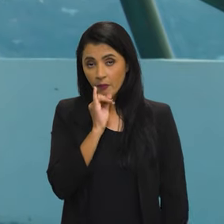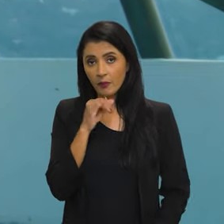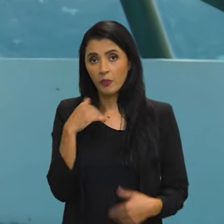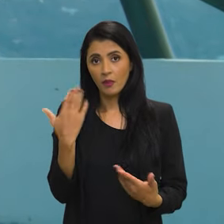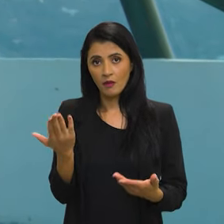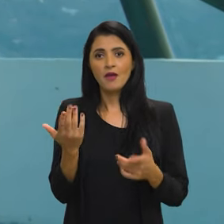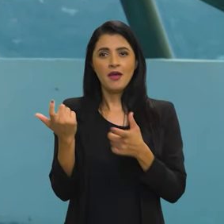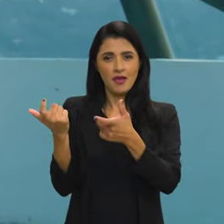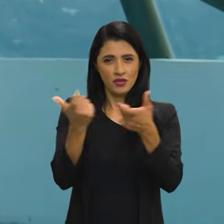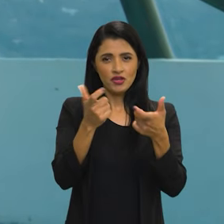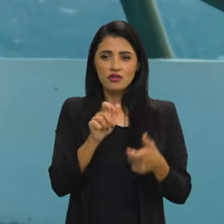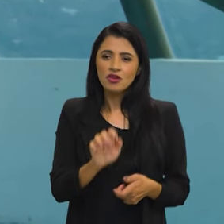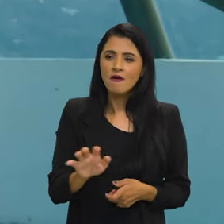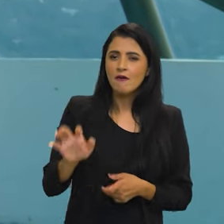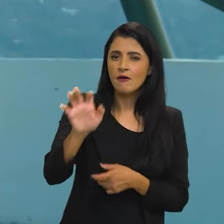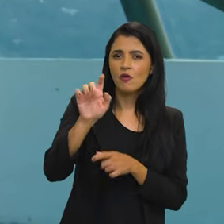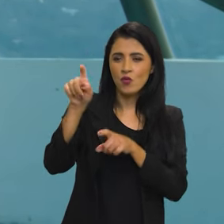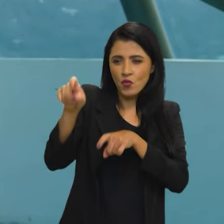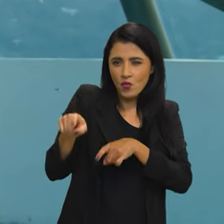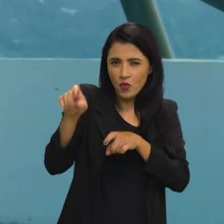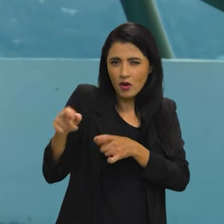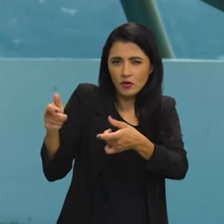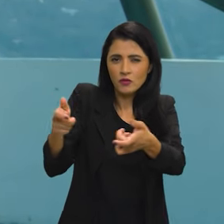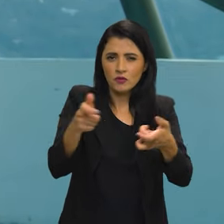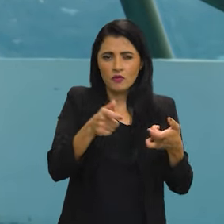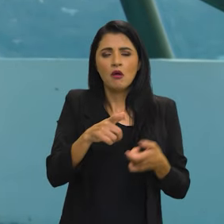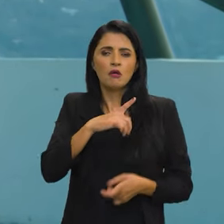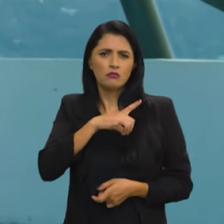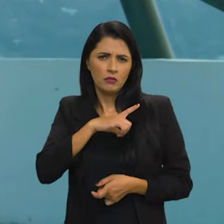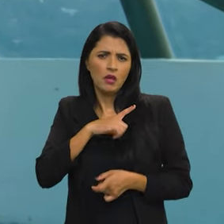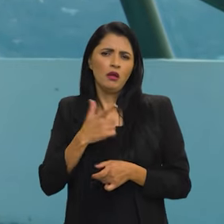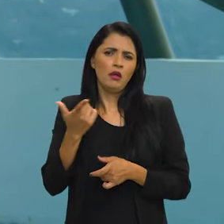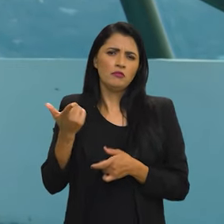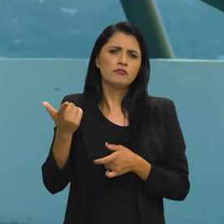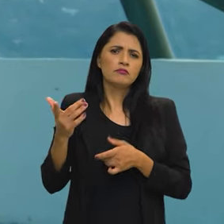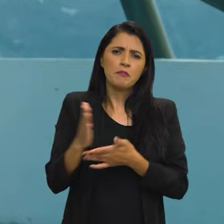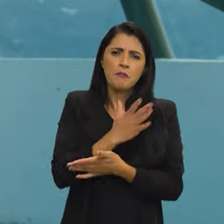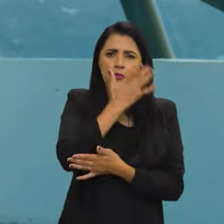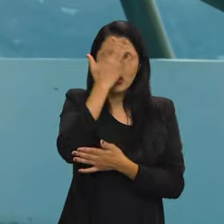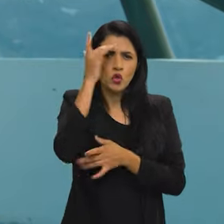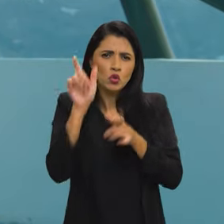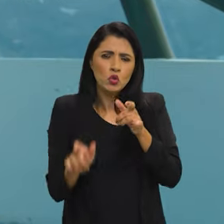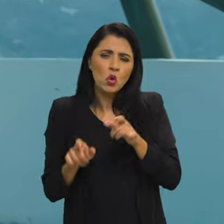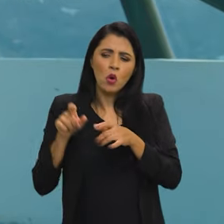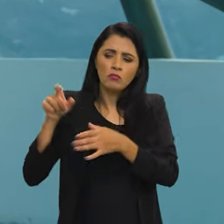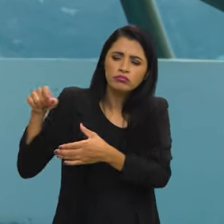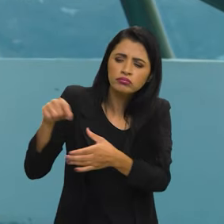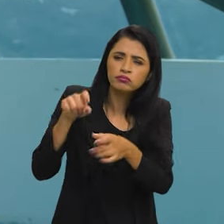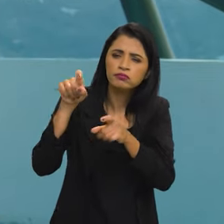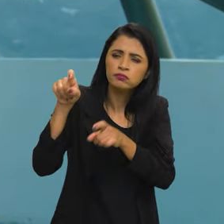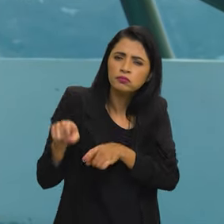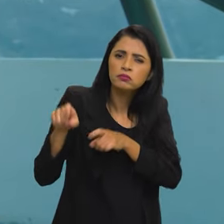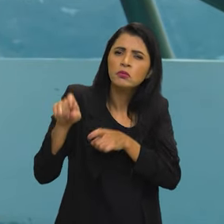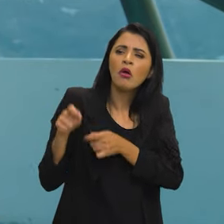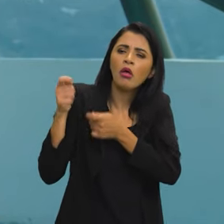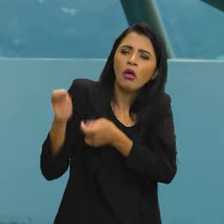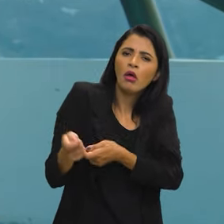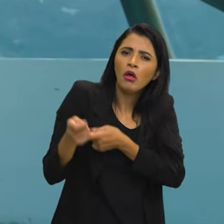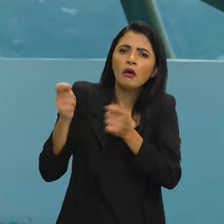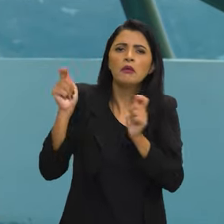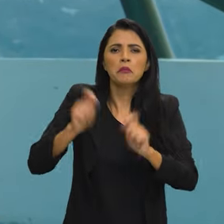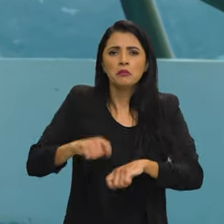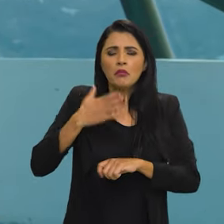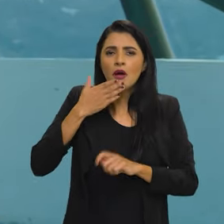exemplo, em muitas dessas regiões, dessas zonas rurais, nós temos produtores rurais, pequenos produtores rurais,